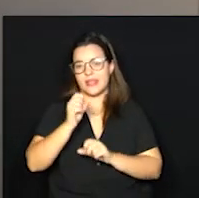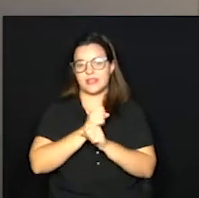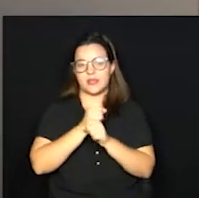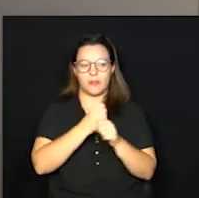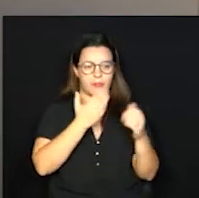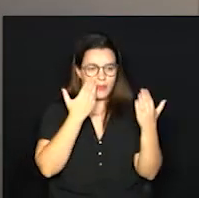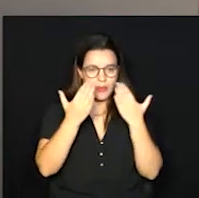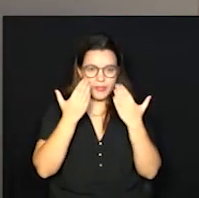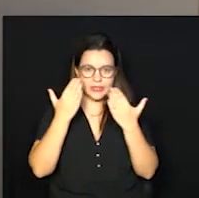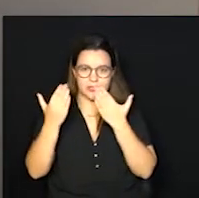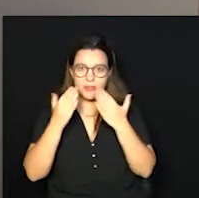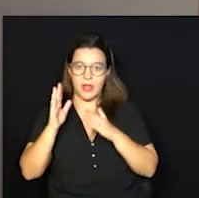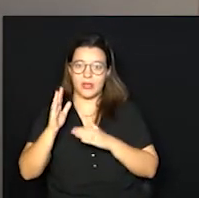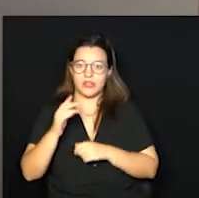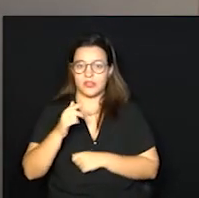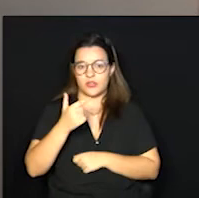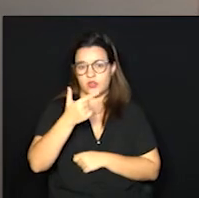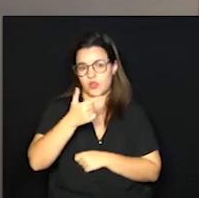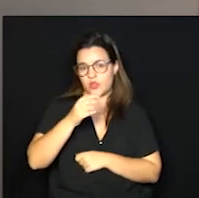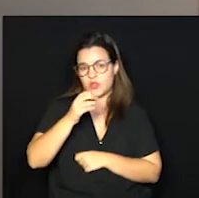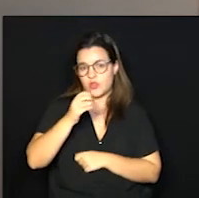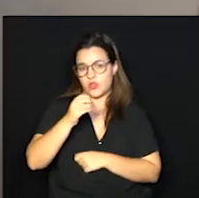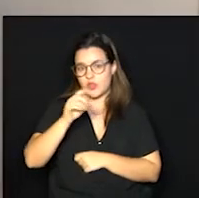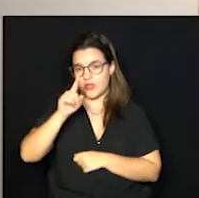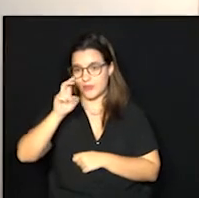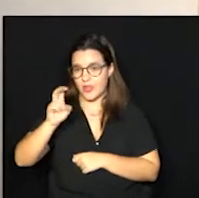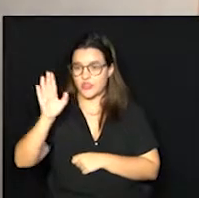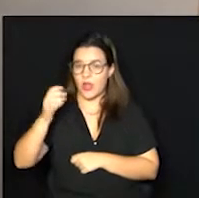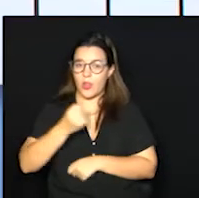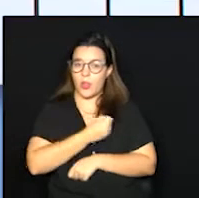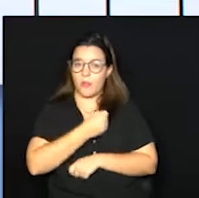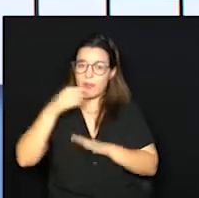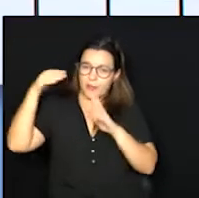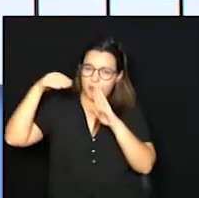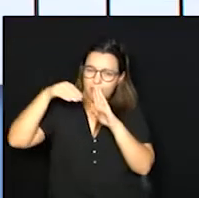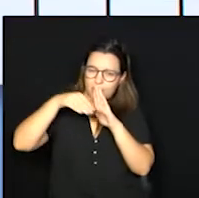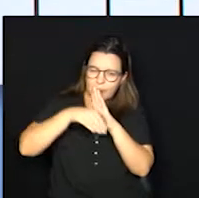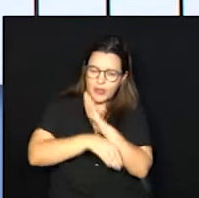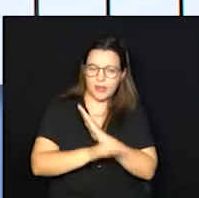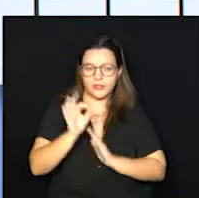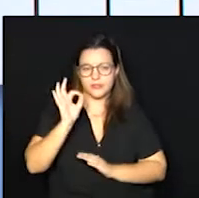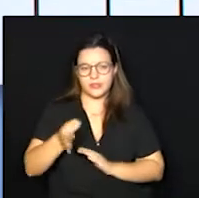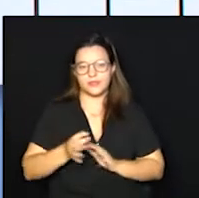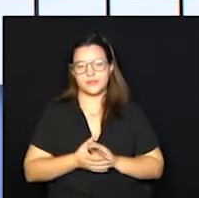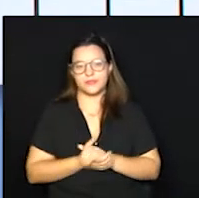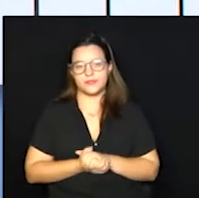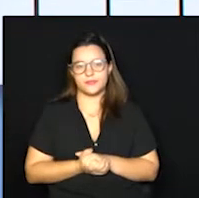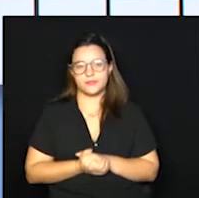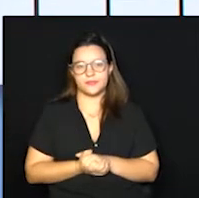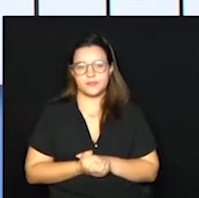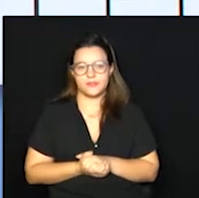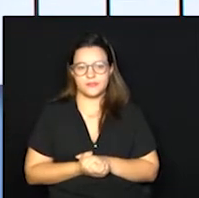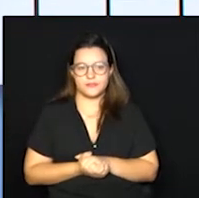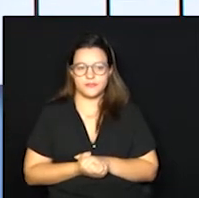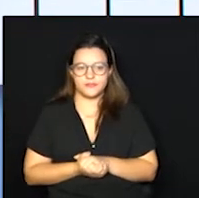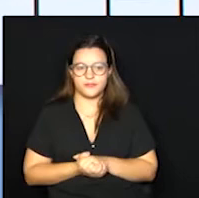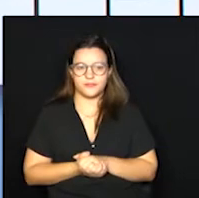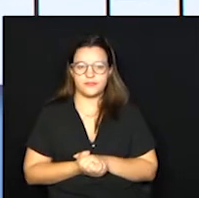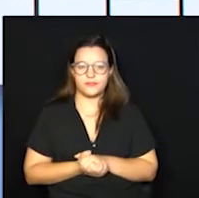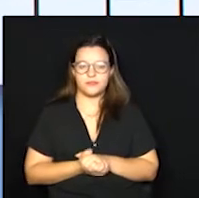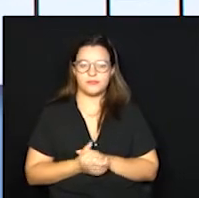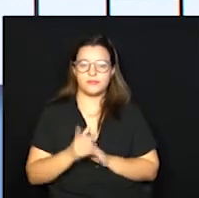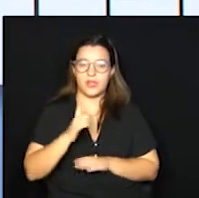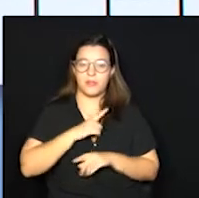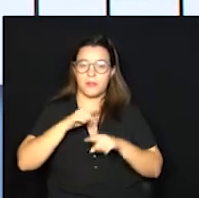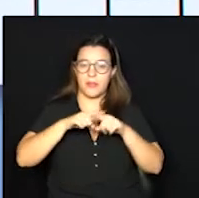viesse caindo desde 2015. Olha só, e quando a gente fala desses produtos,